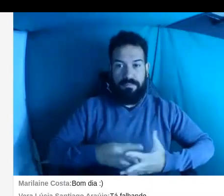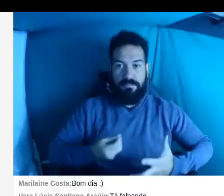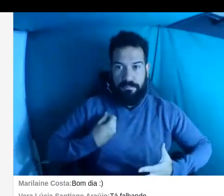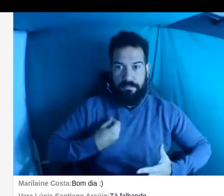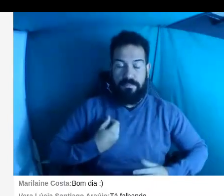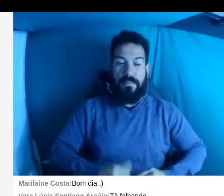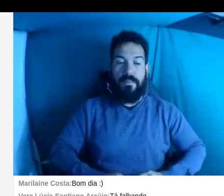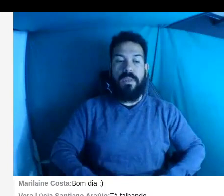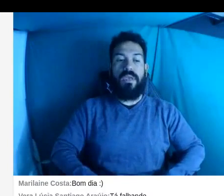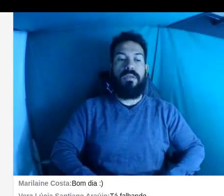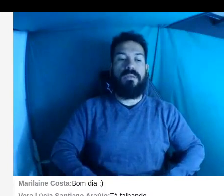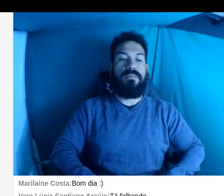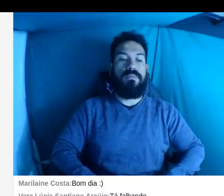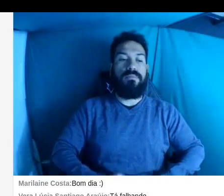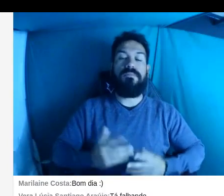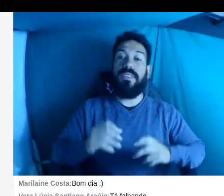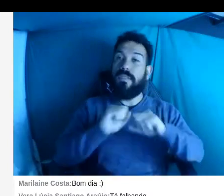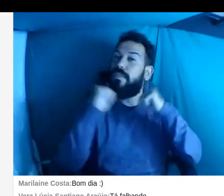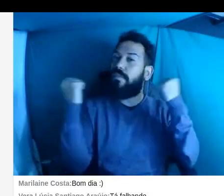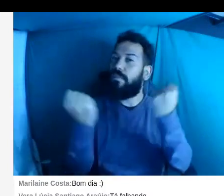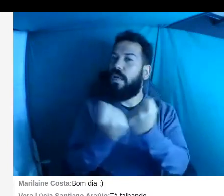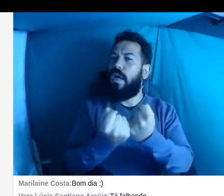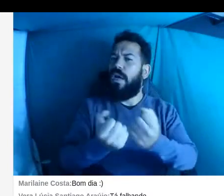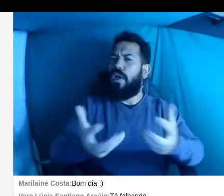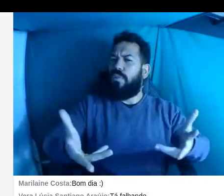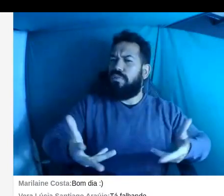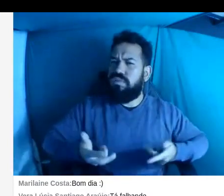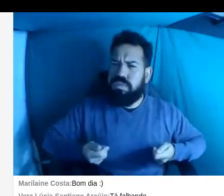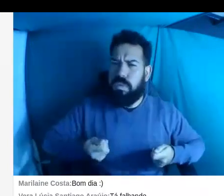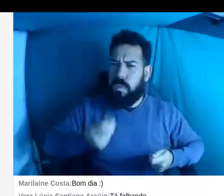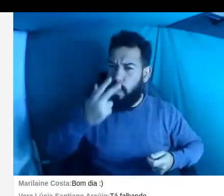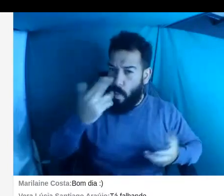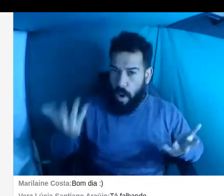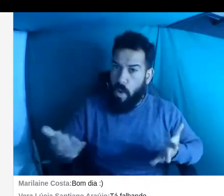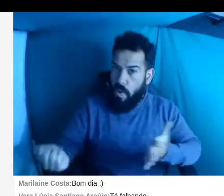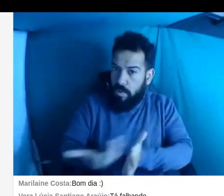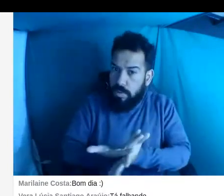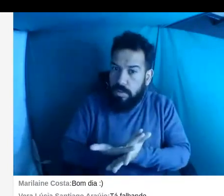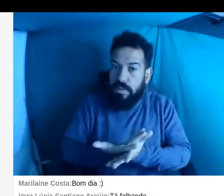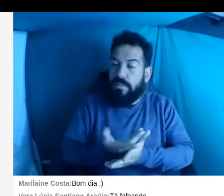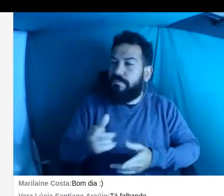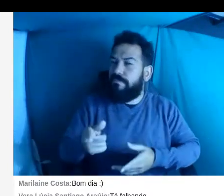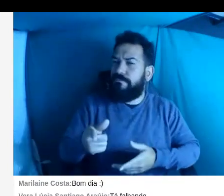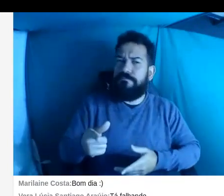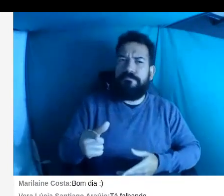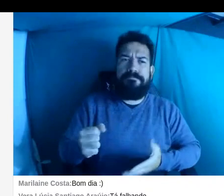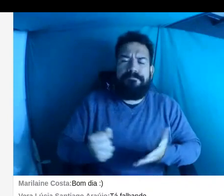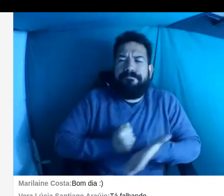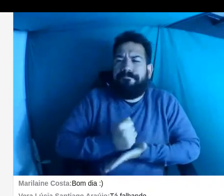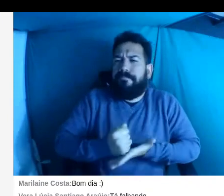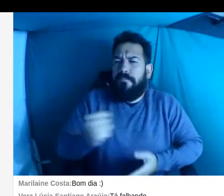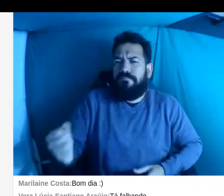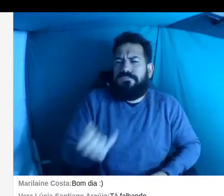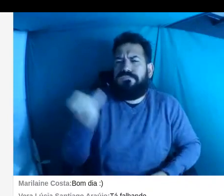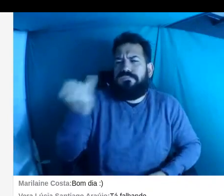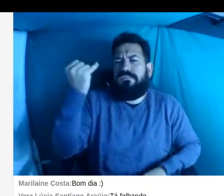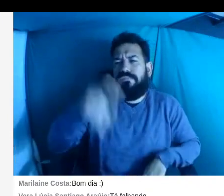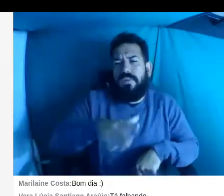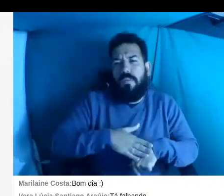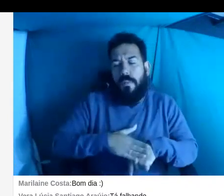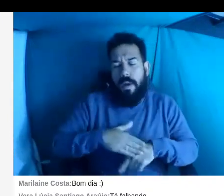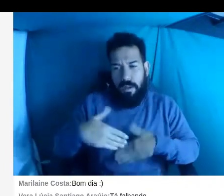Então, seminários tão qualificados como esse são fundamentais nesse nosso processo.